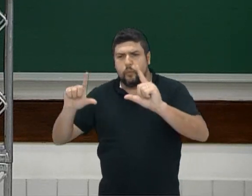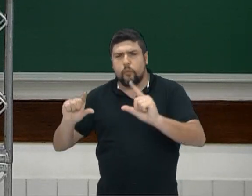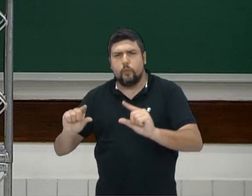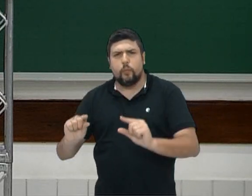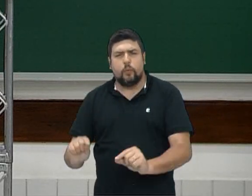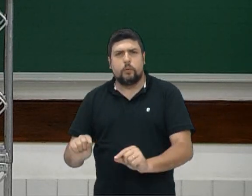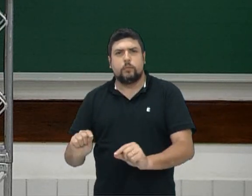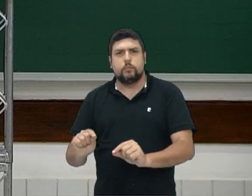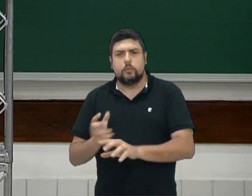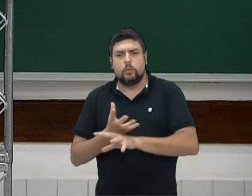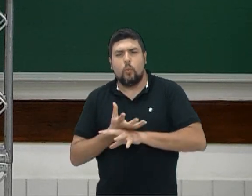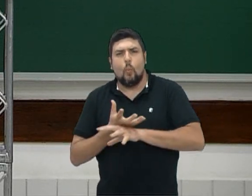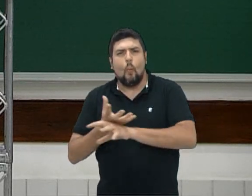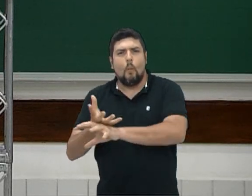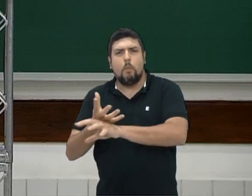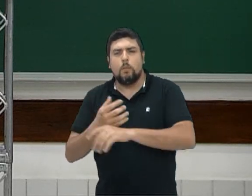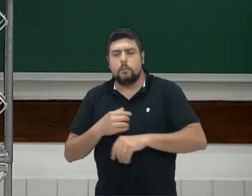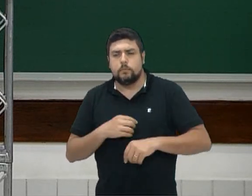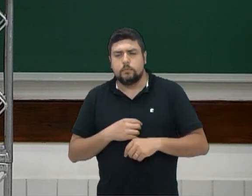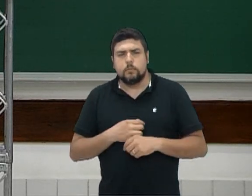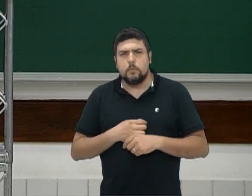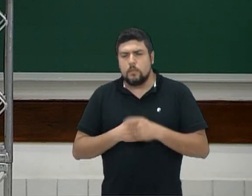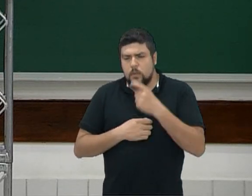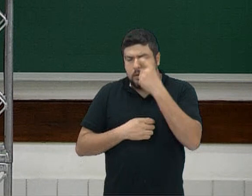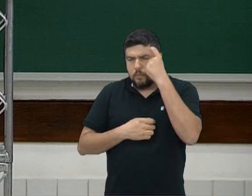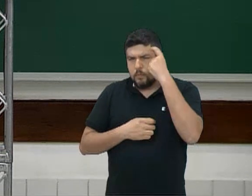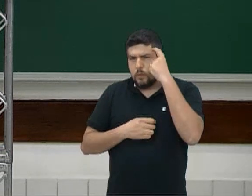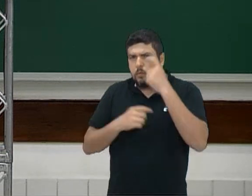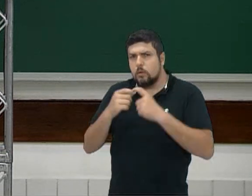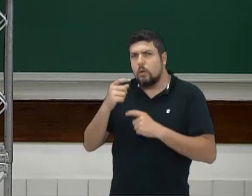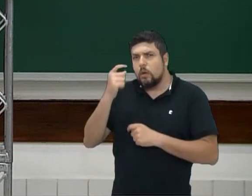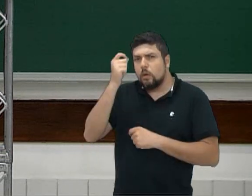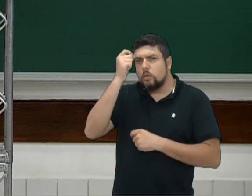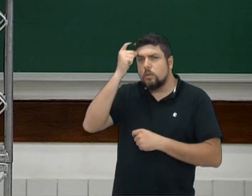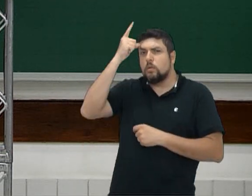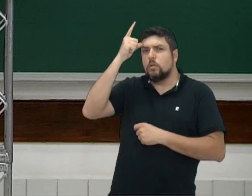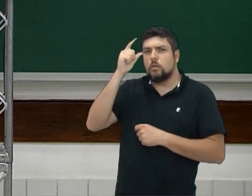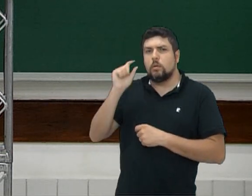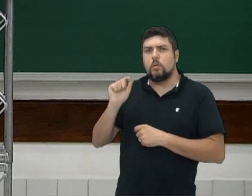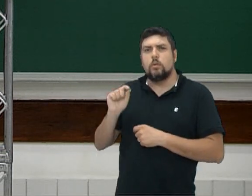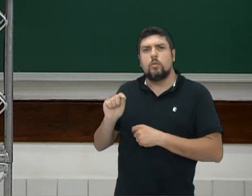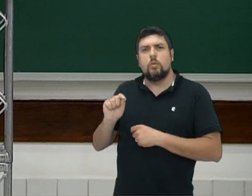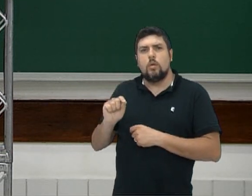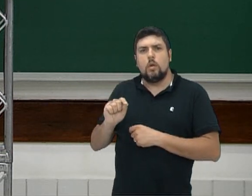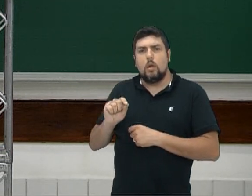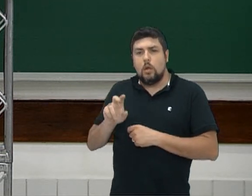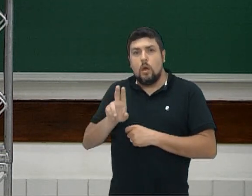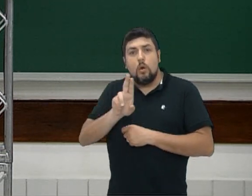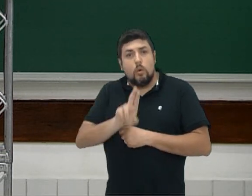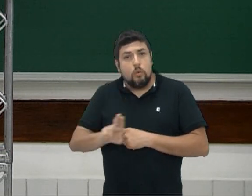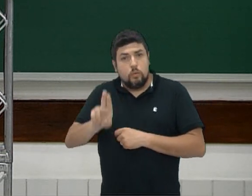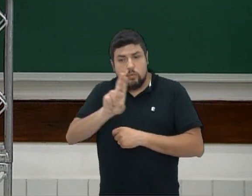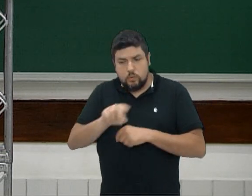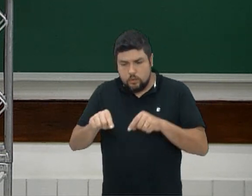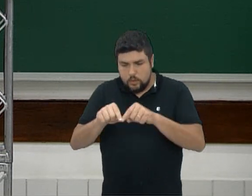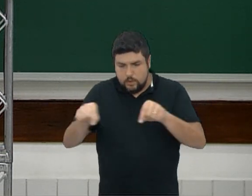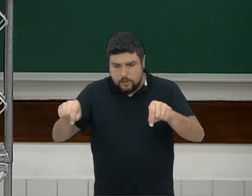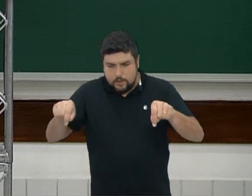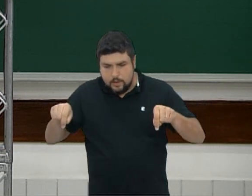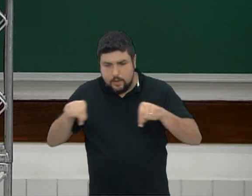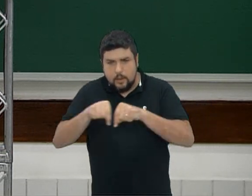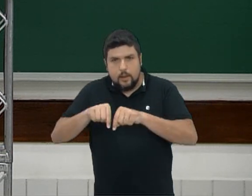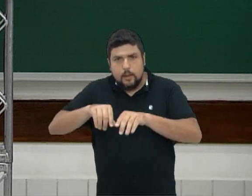pegar o skate e utilizar, né, da parte interna da piscina para fazer o